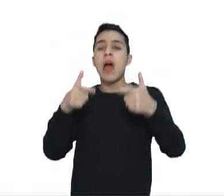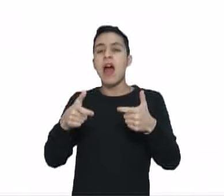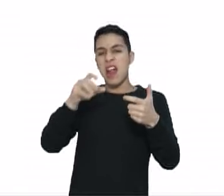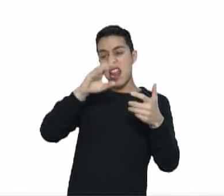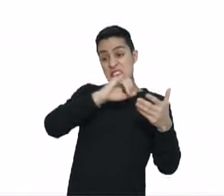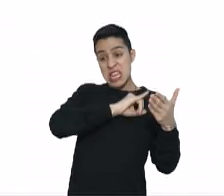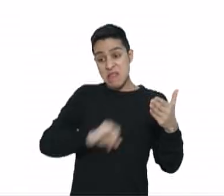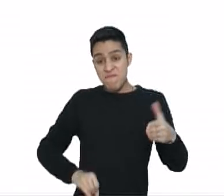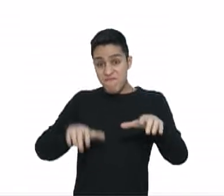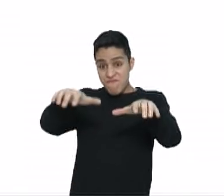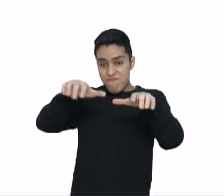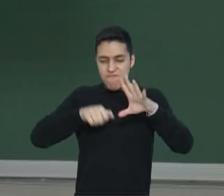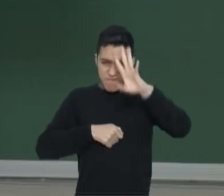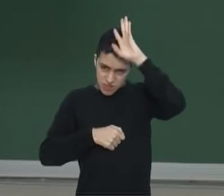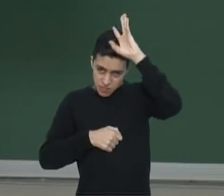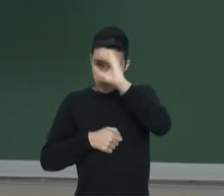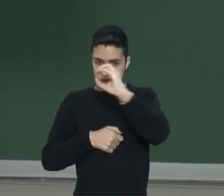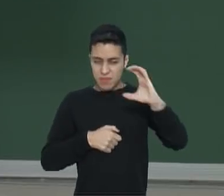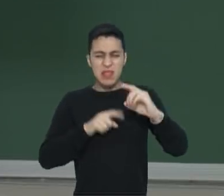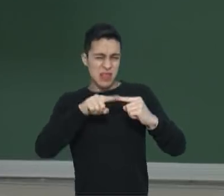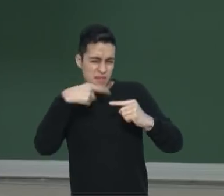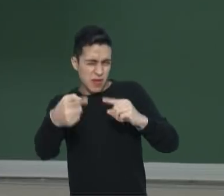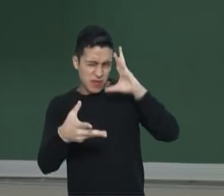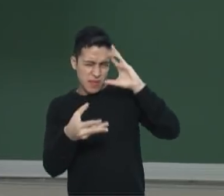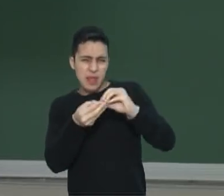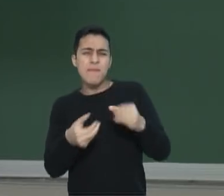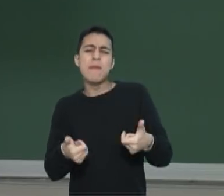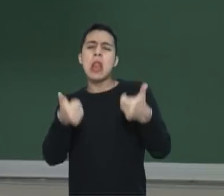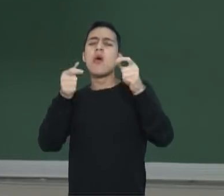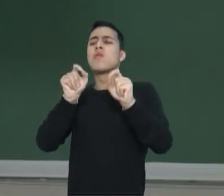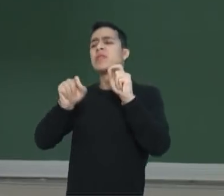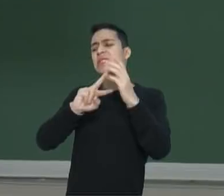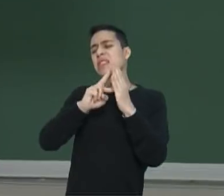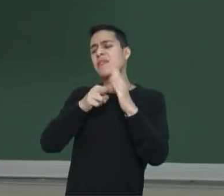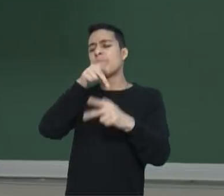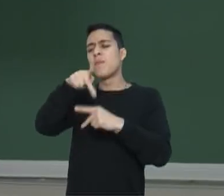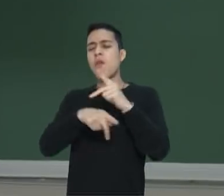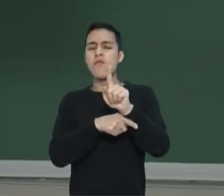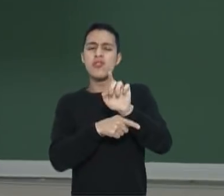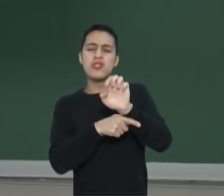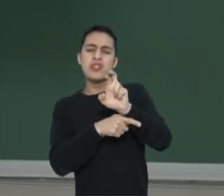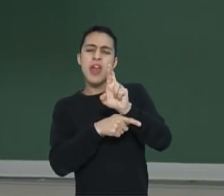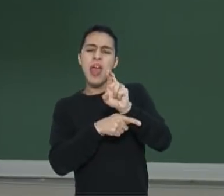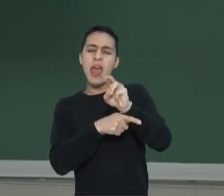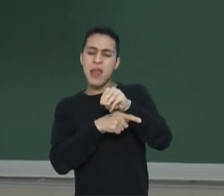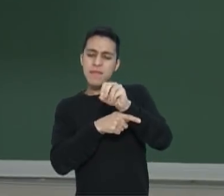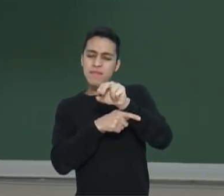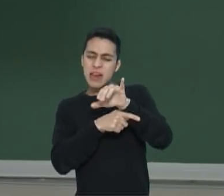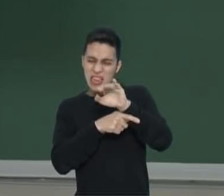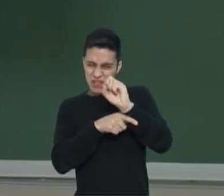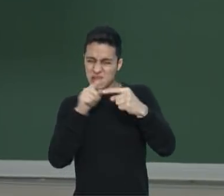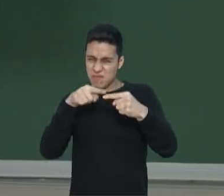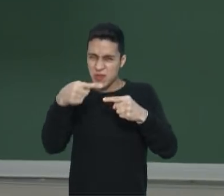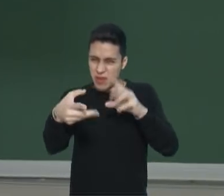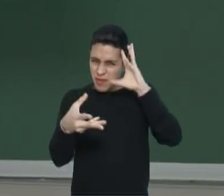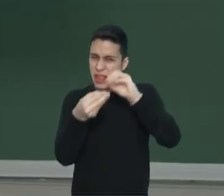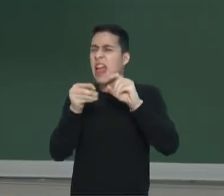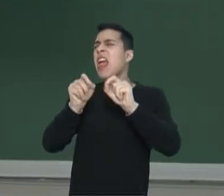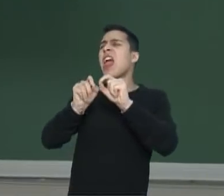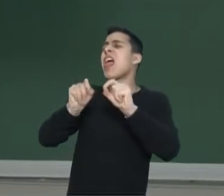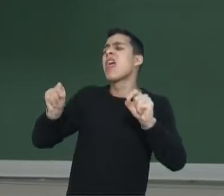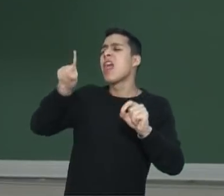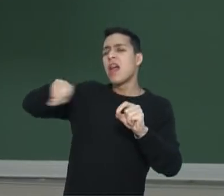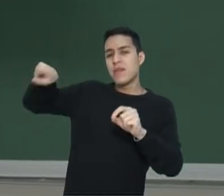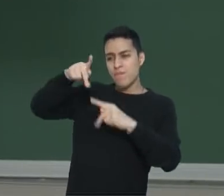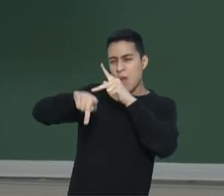vai entender melhor o que são esses germânicos, tá? Que eu ainda não expliquei para vocês, mas a gente vai entender quem são esses povos germânicos, né? Já que